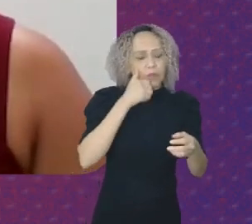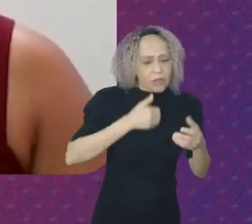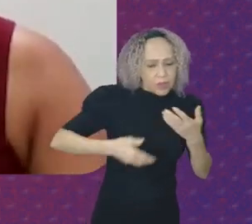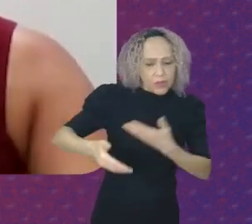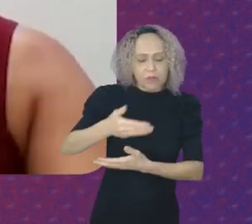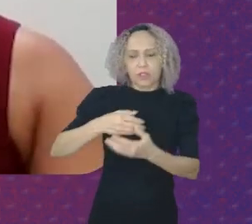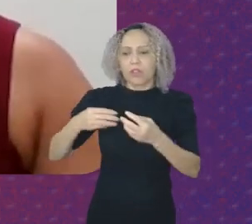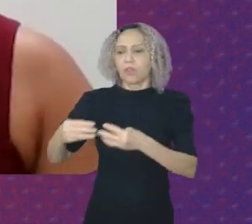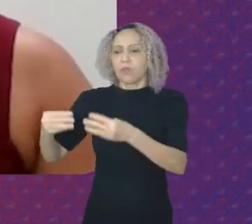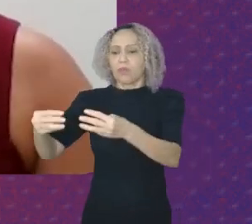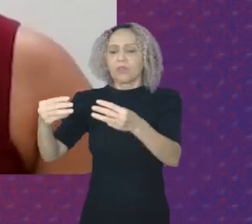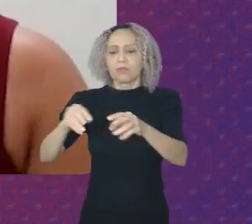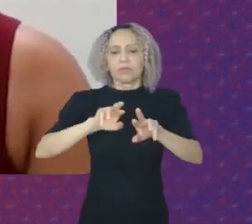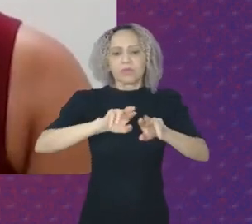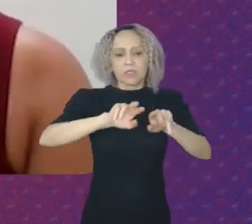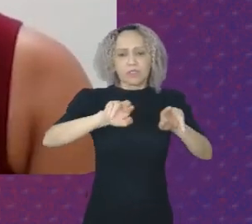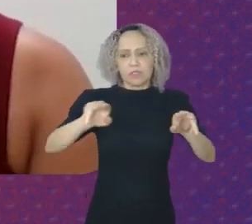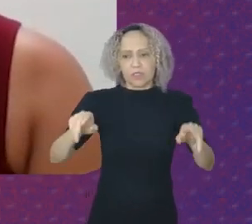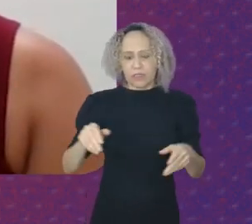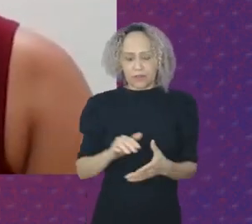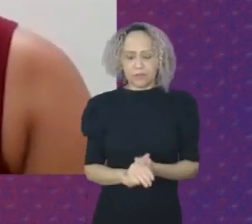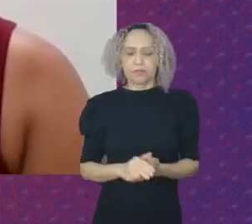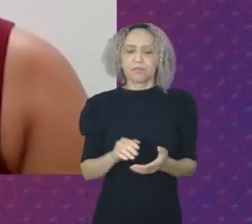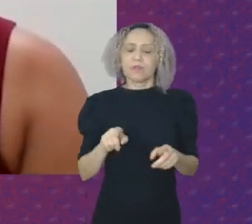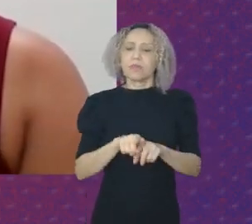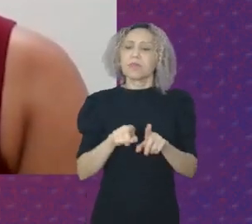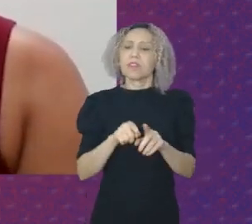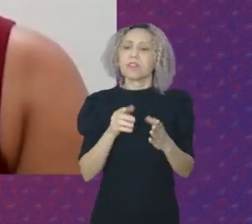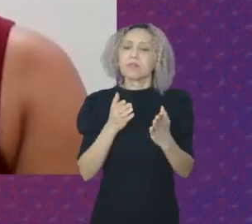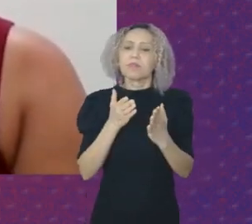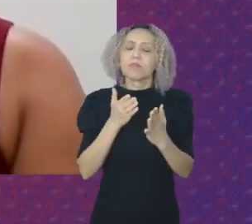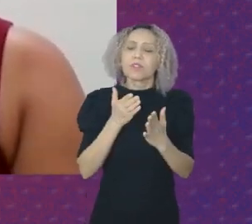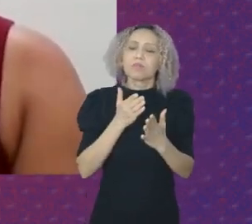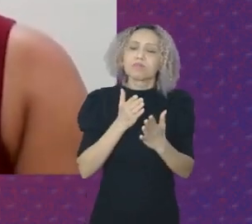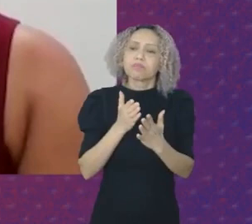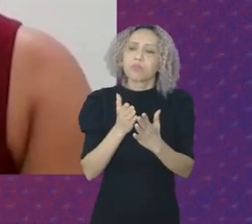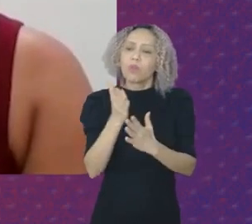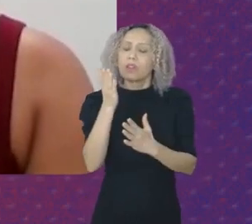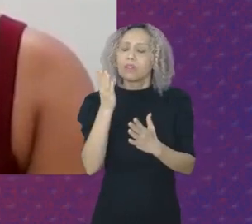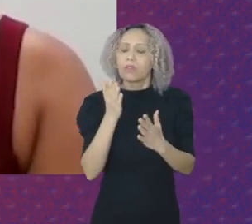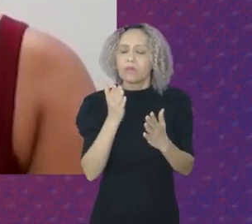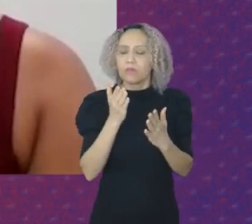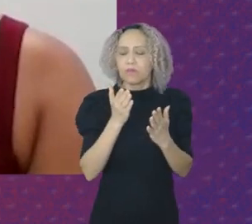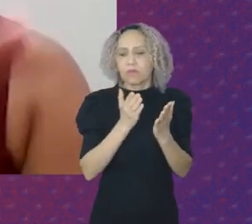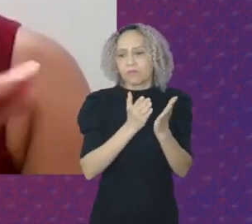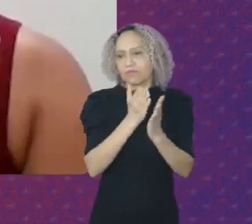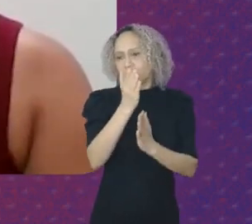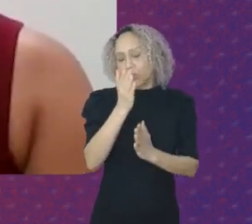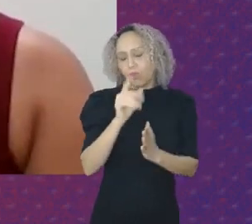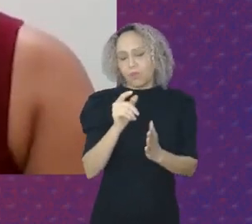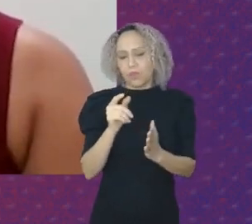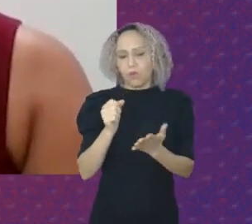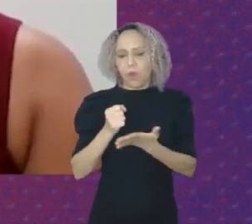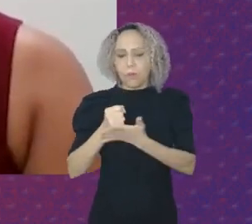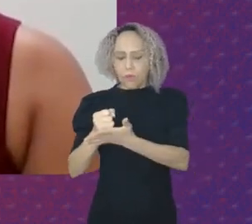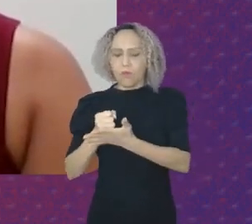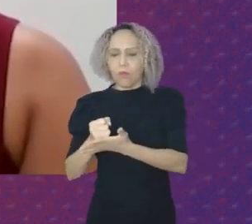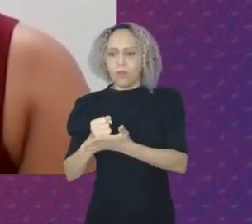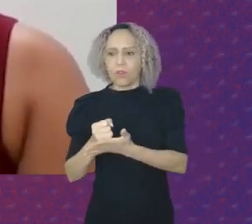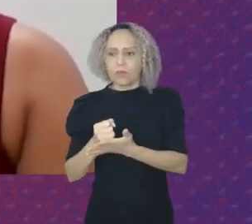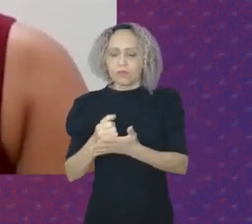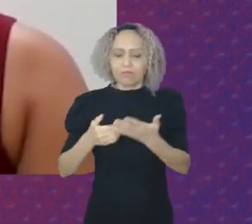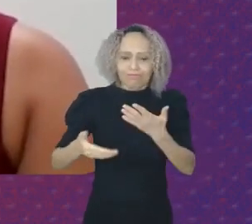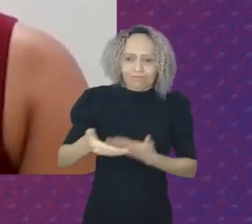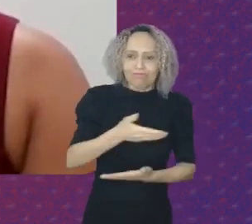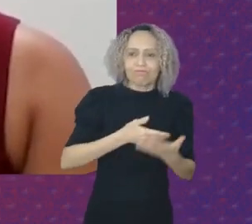muito importante. No eixo que fala sobre o apoio às vítimas da criminalidade, isso em articulação,